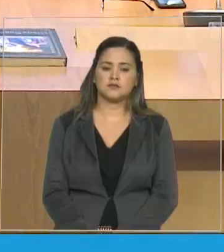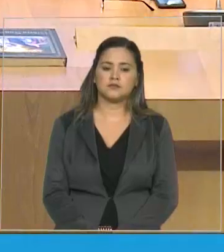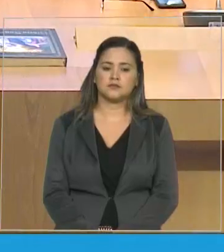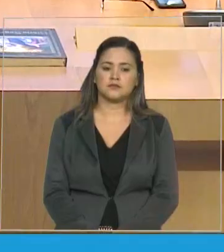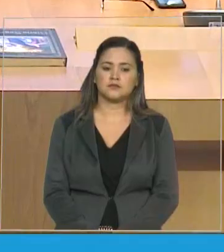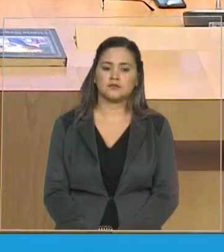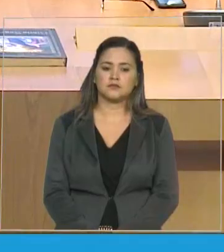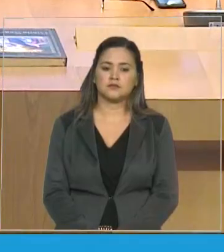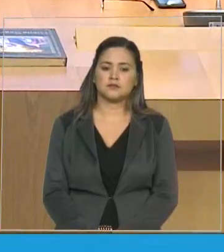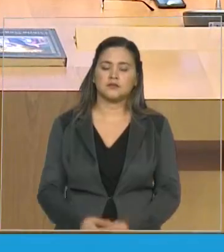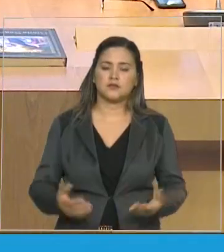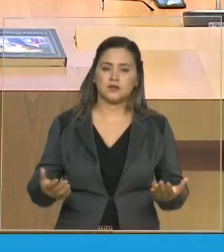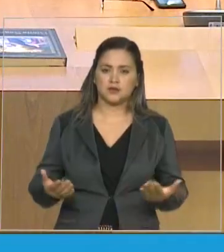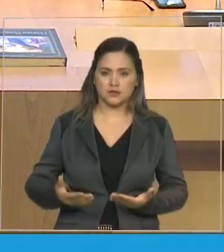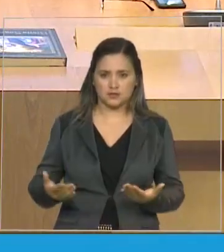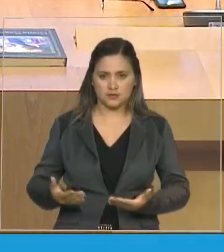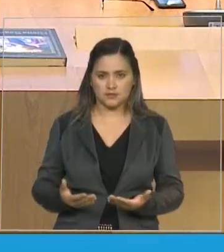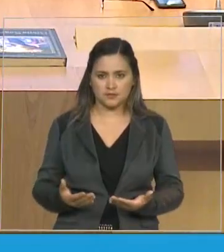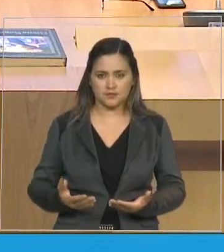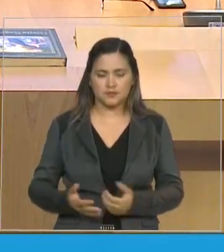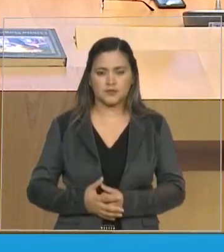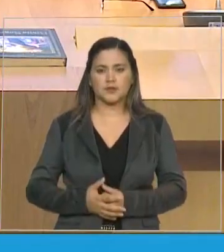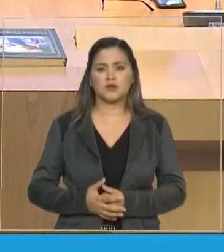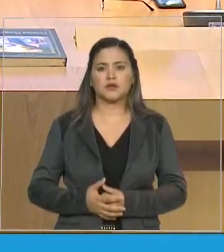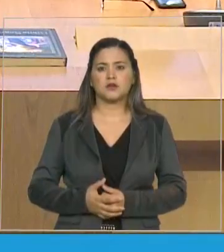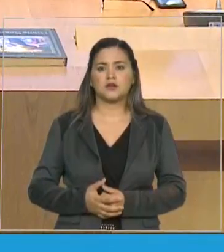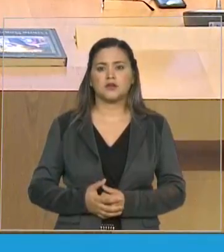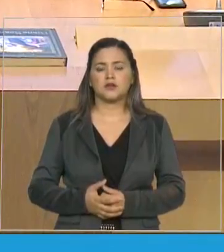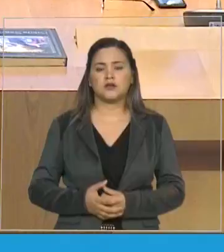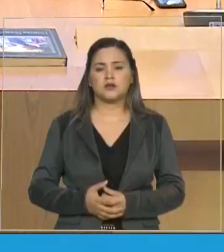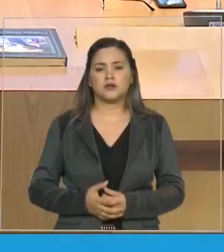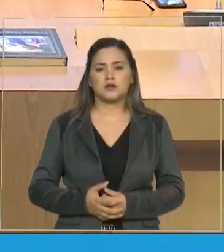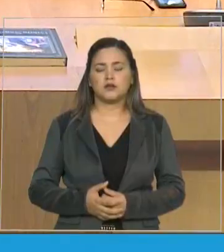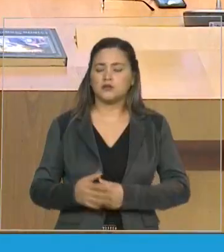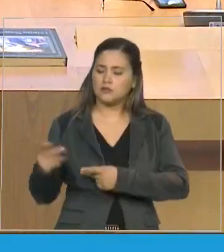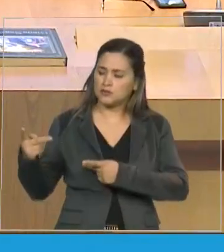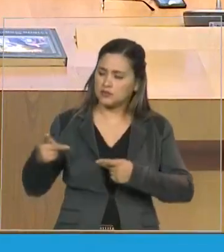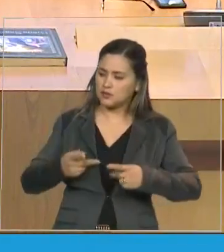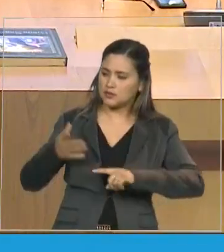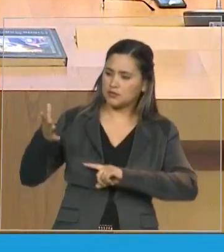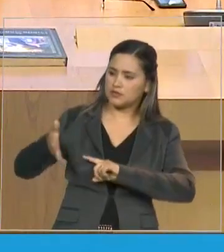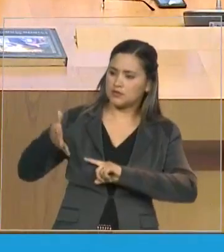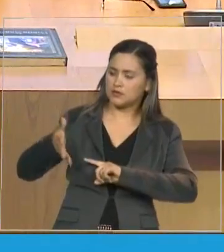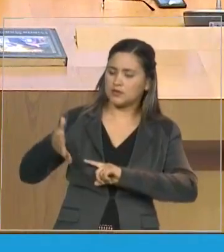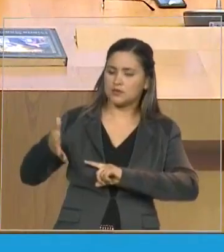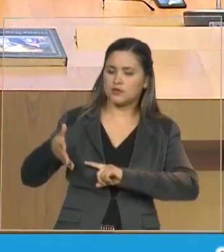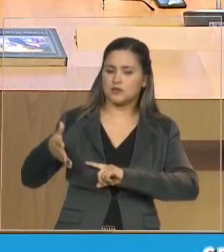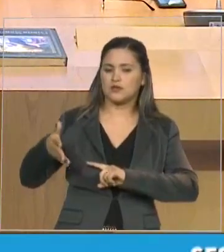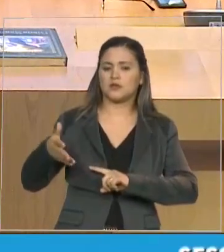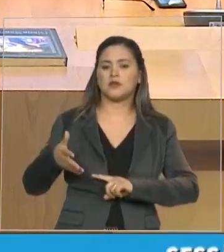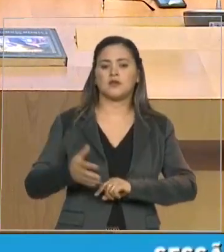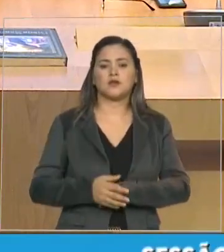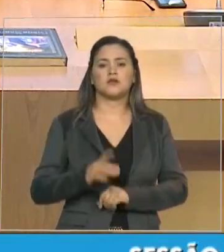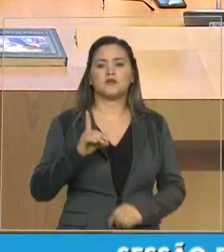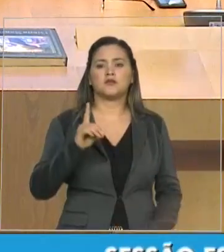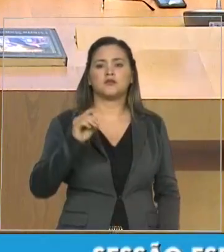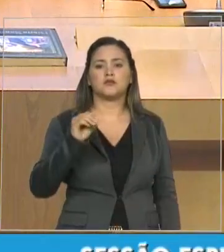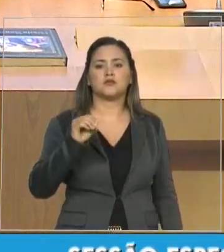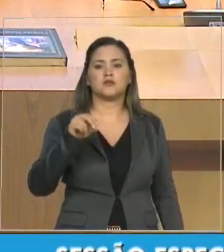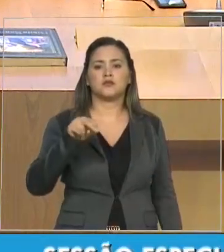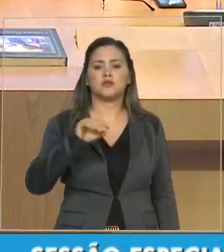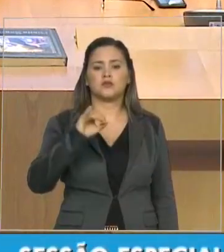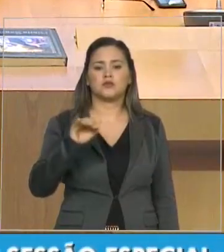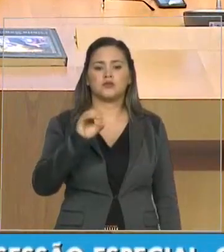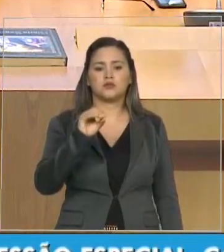representante da Arquidiocese de São Luís, ao Arcebispo Metropolitano de São Luís, Dom José